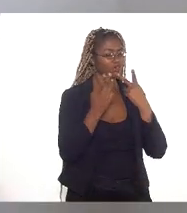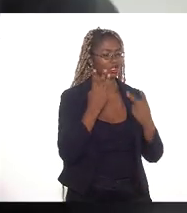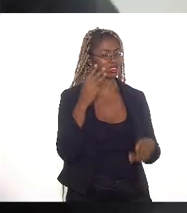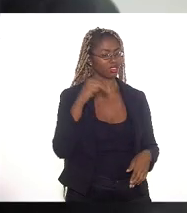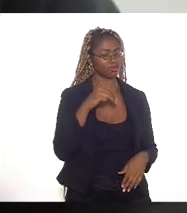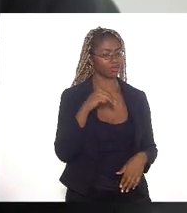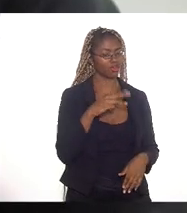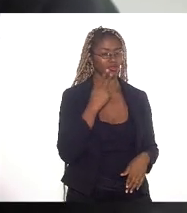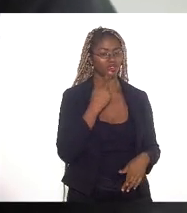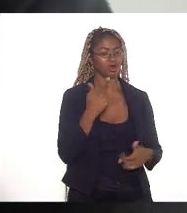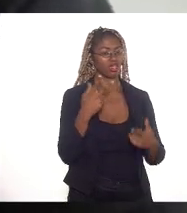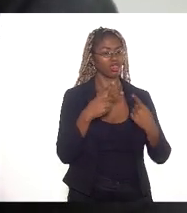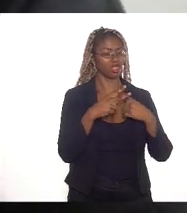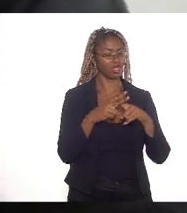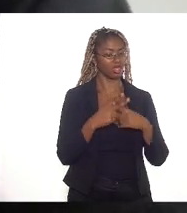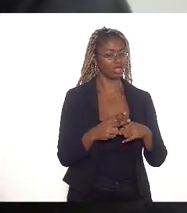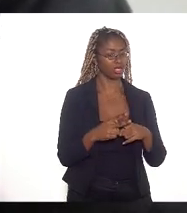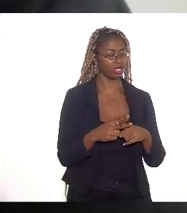emenda.